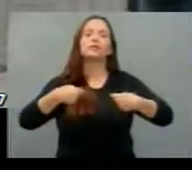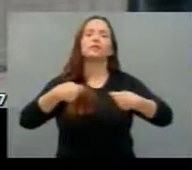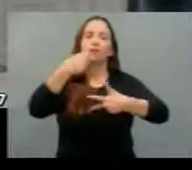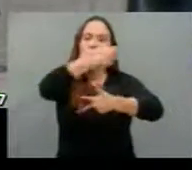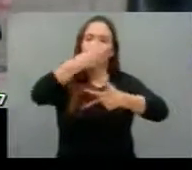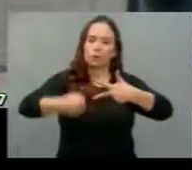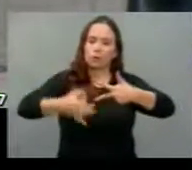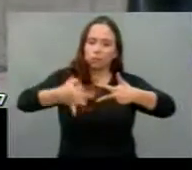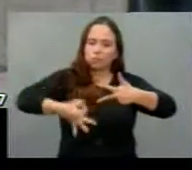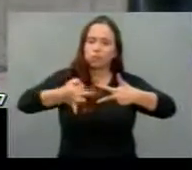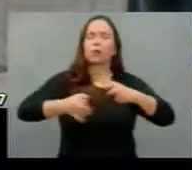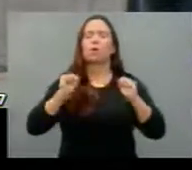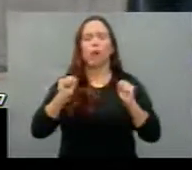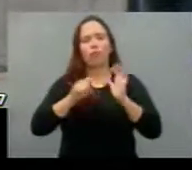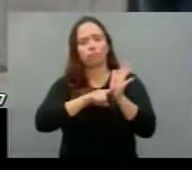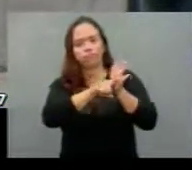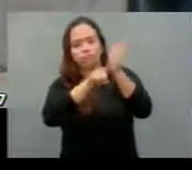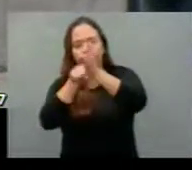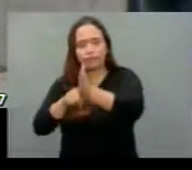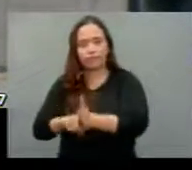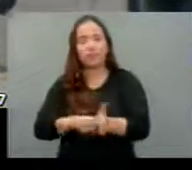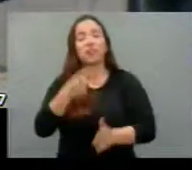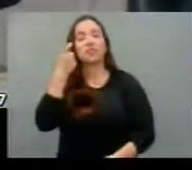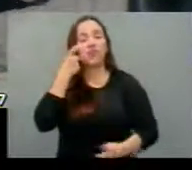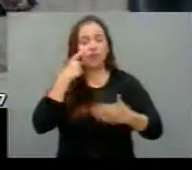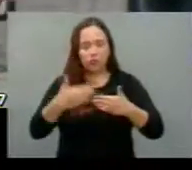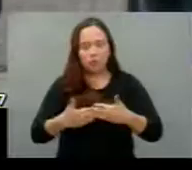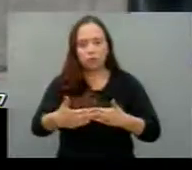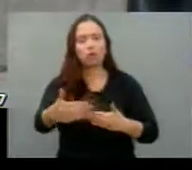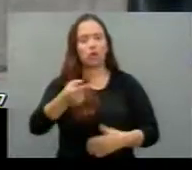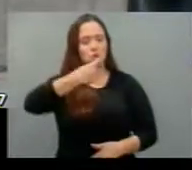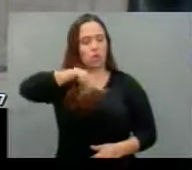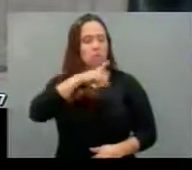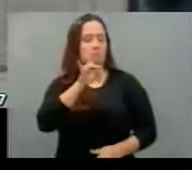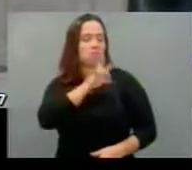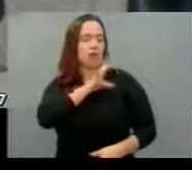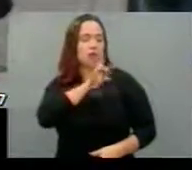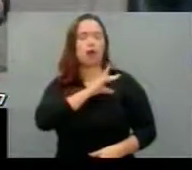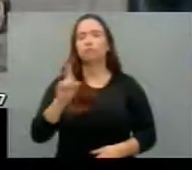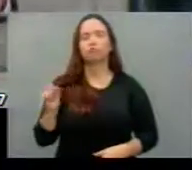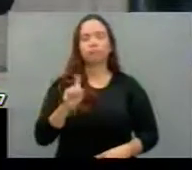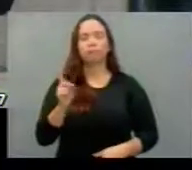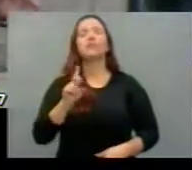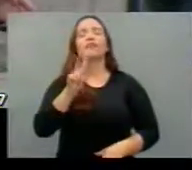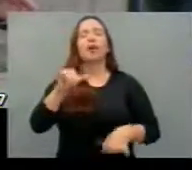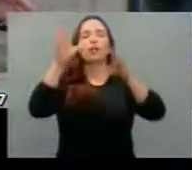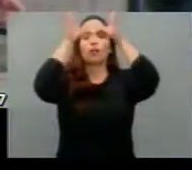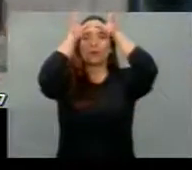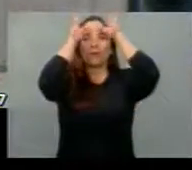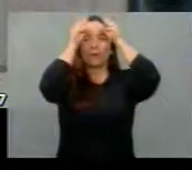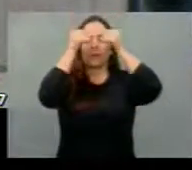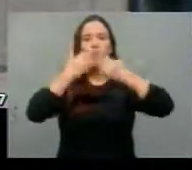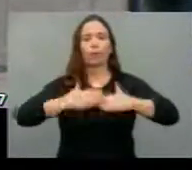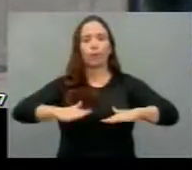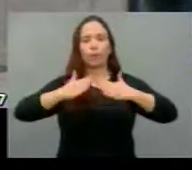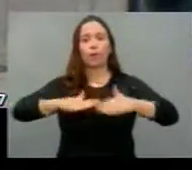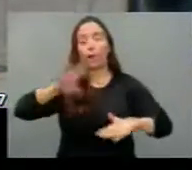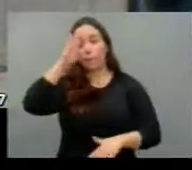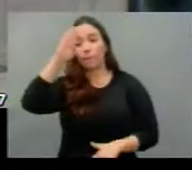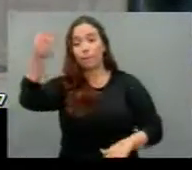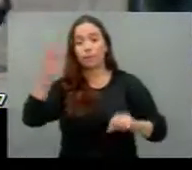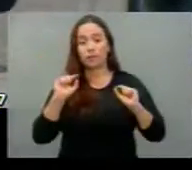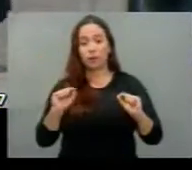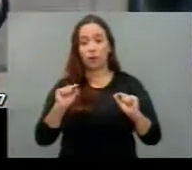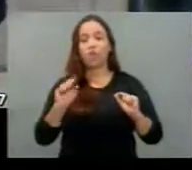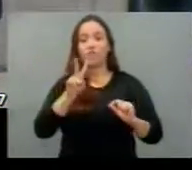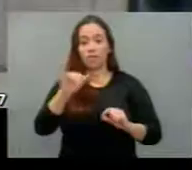judiciário. Pode acompanhar que assim será e nós não temos nada a temer, vamos ter tranquilidade durante todo o processo e principalmente ao